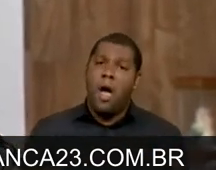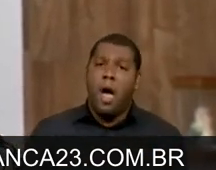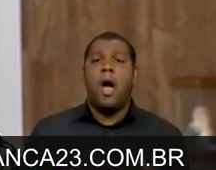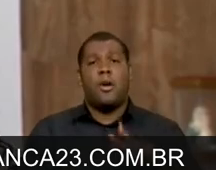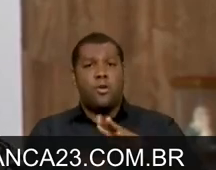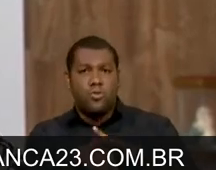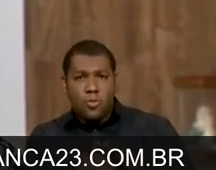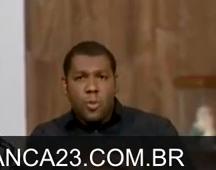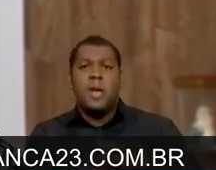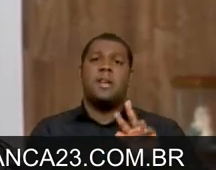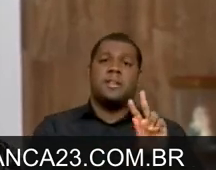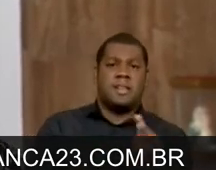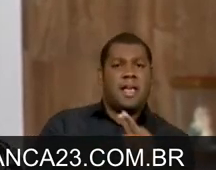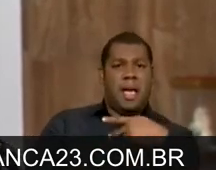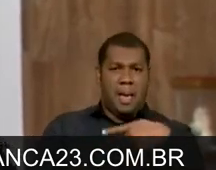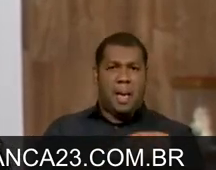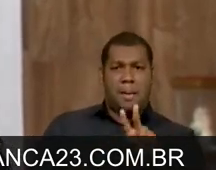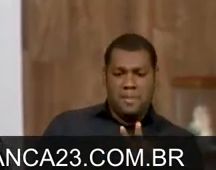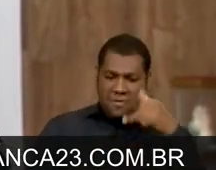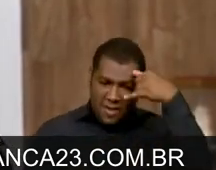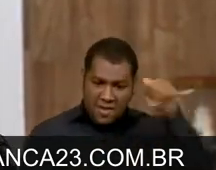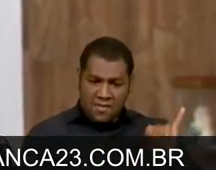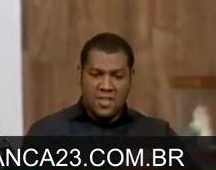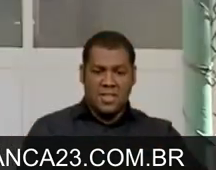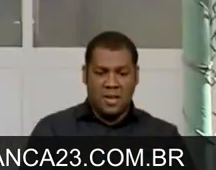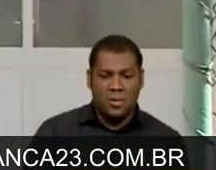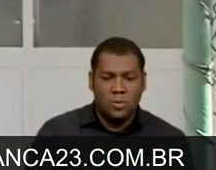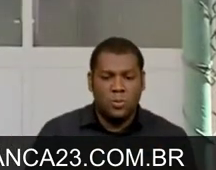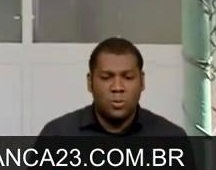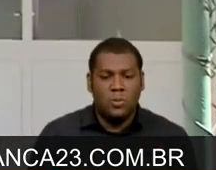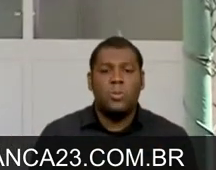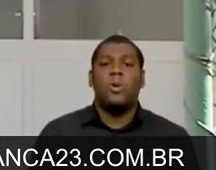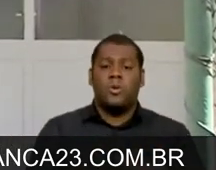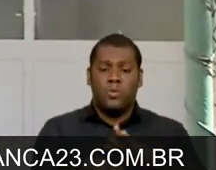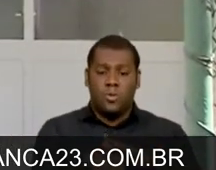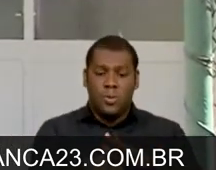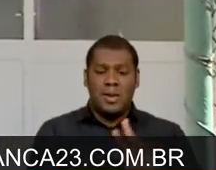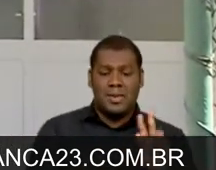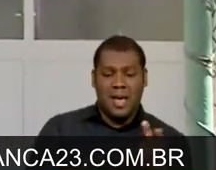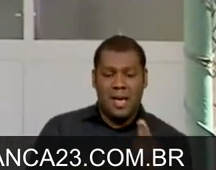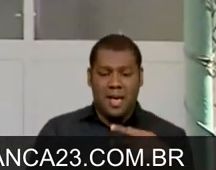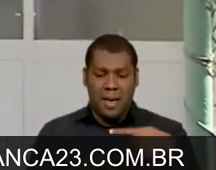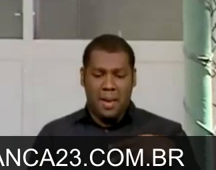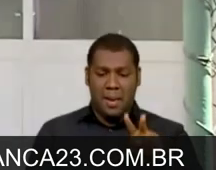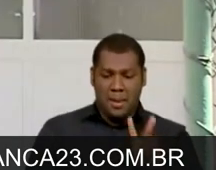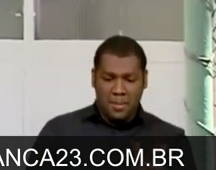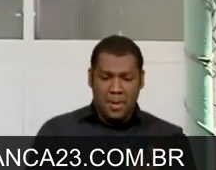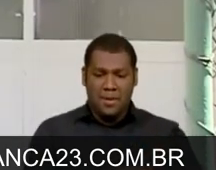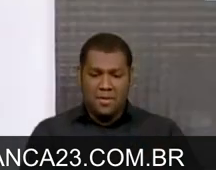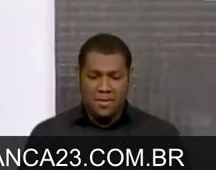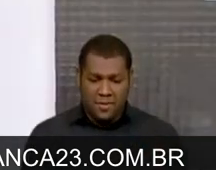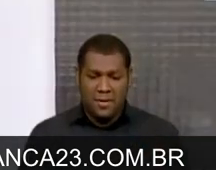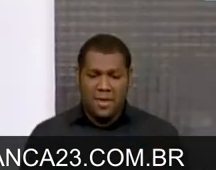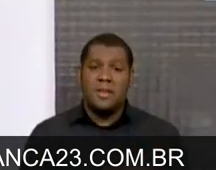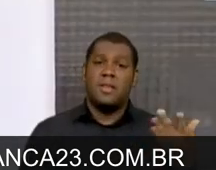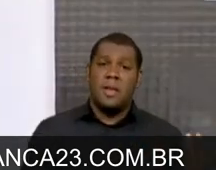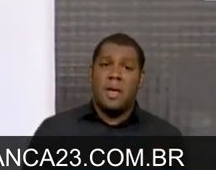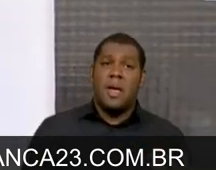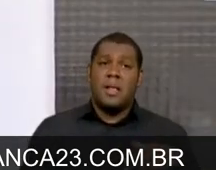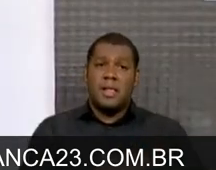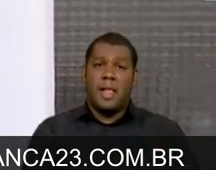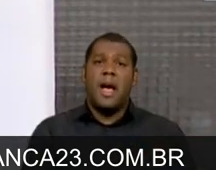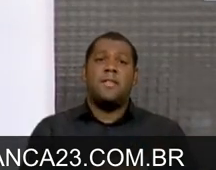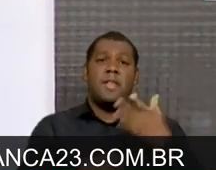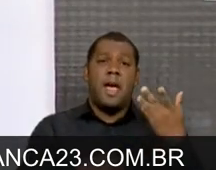gente aplicou a vacina de HPV, levei ela para tomar, né? O HPV é responsável pela infecção sexualmente transmissível